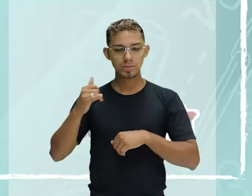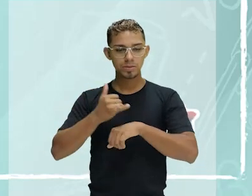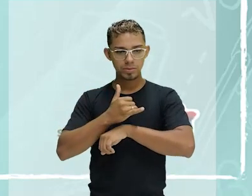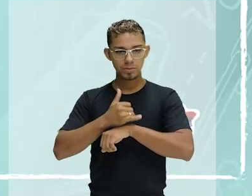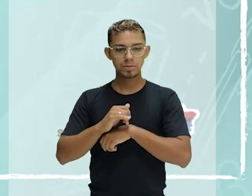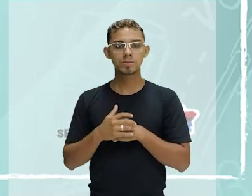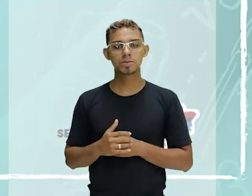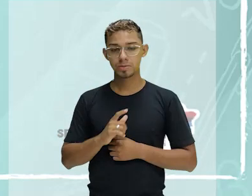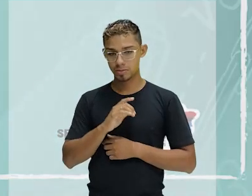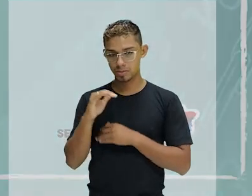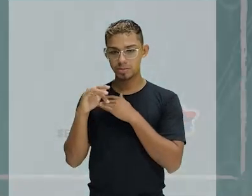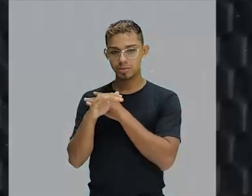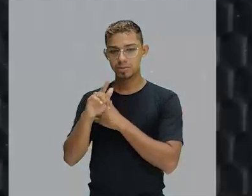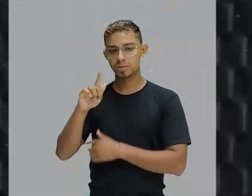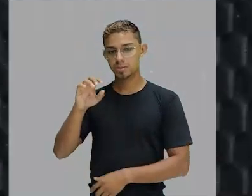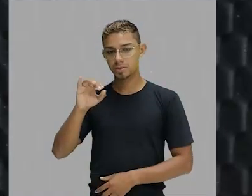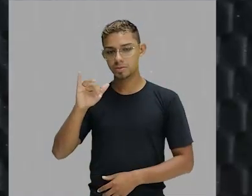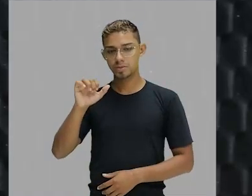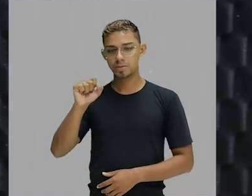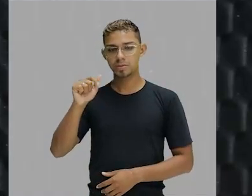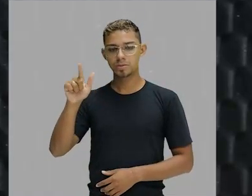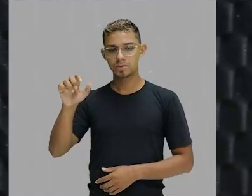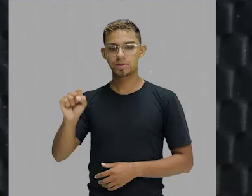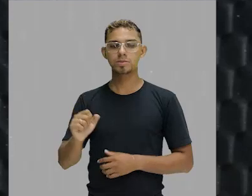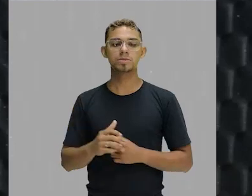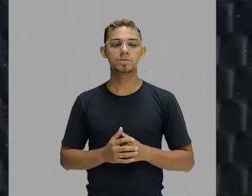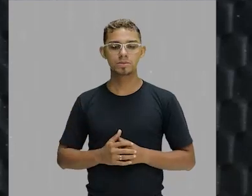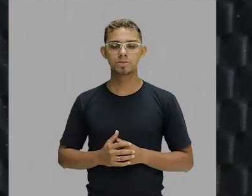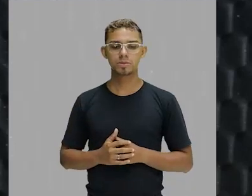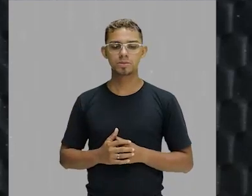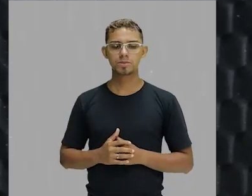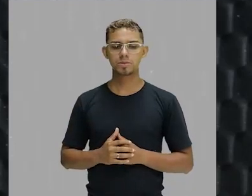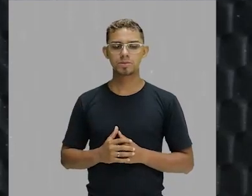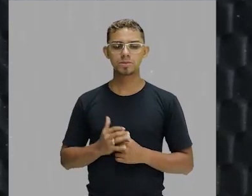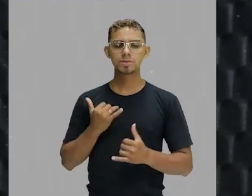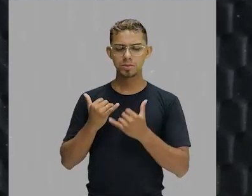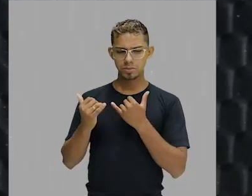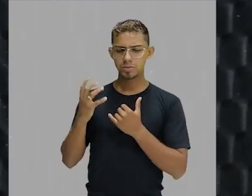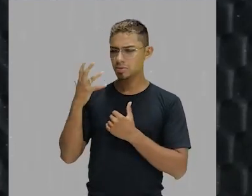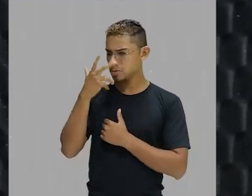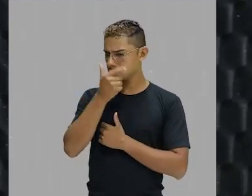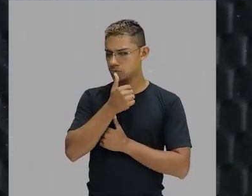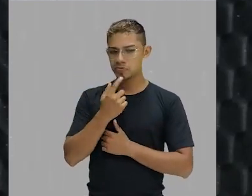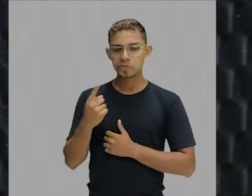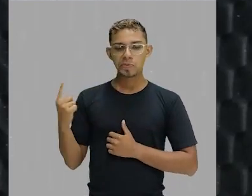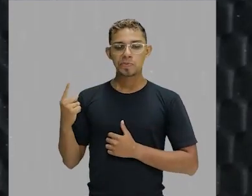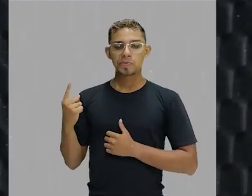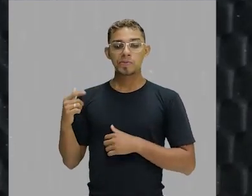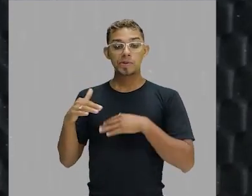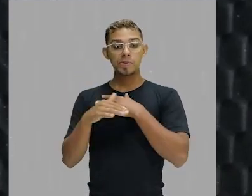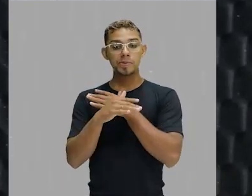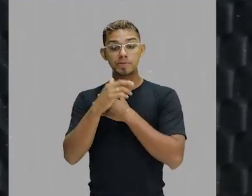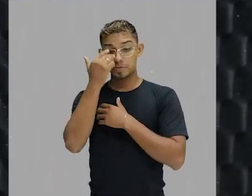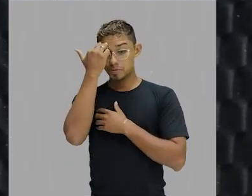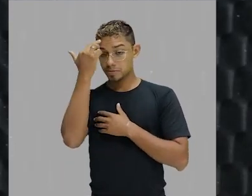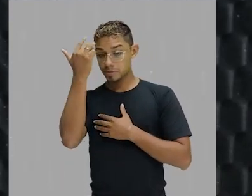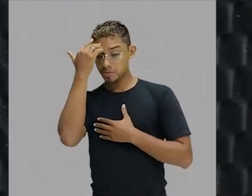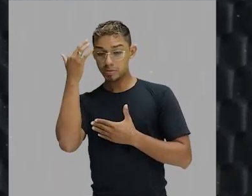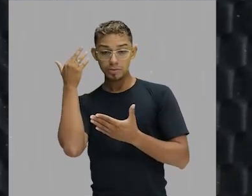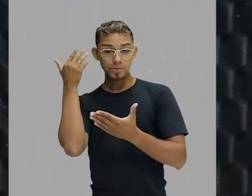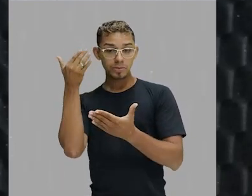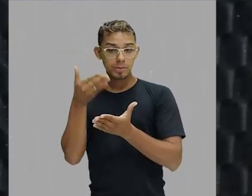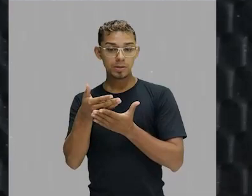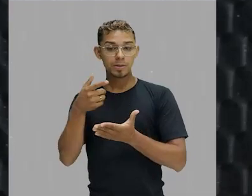da cidade de Goiás, em Goiás, óbvio. Né? Professor, parecem muito, por quê? Onde você tem cidades históricas, é porque